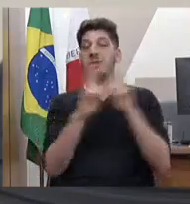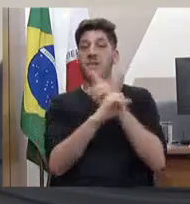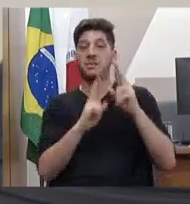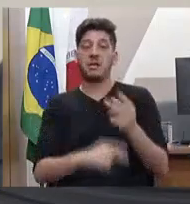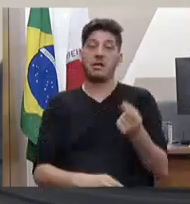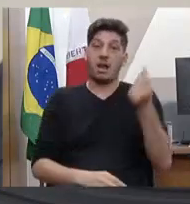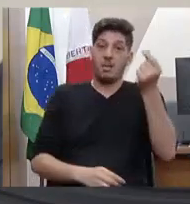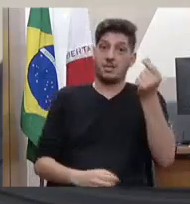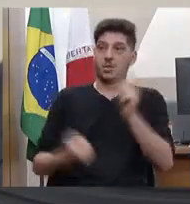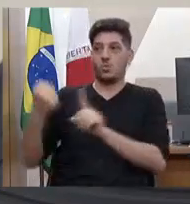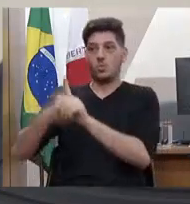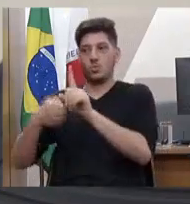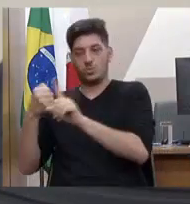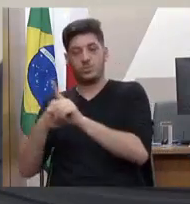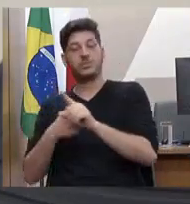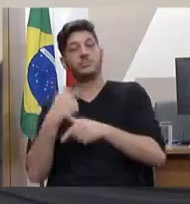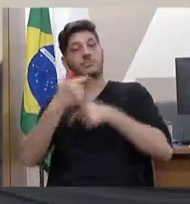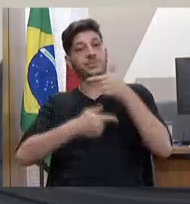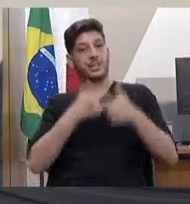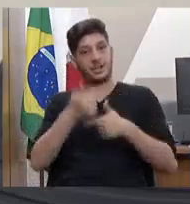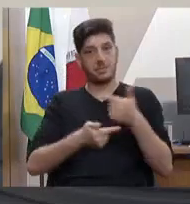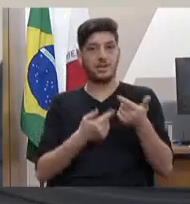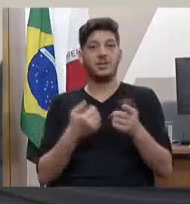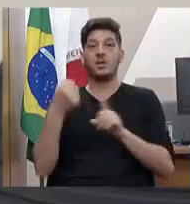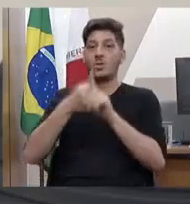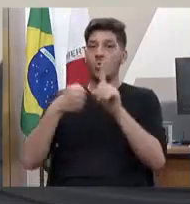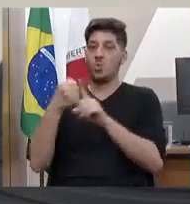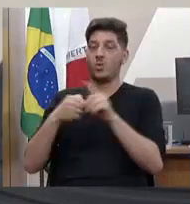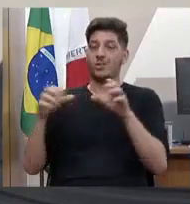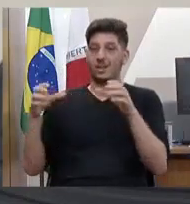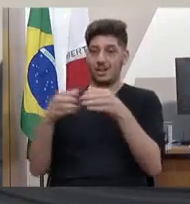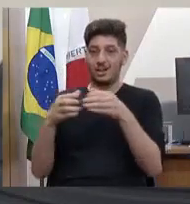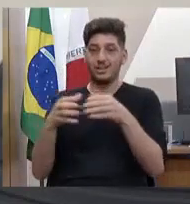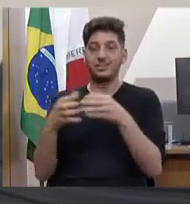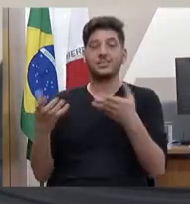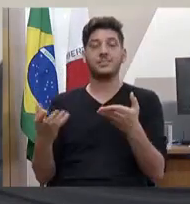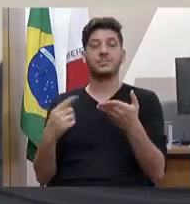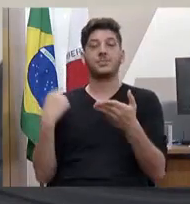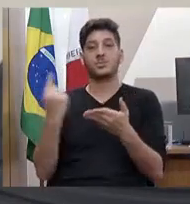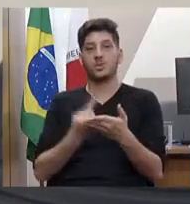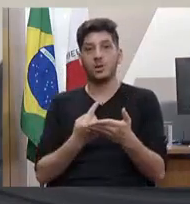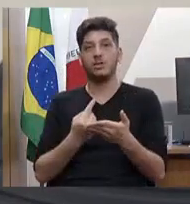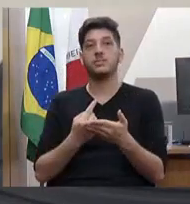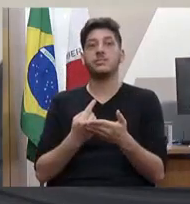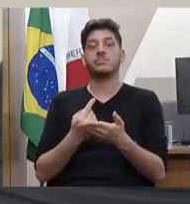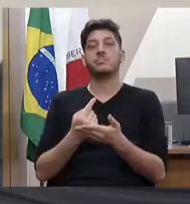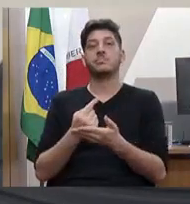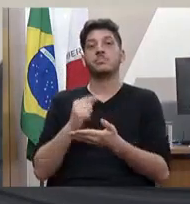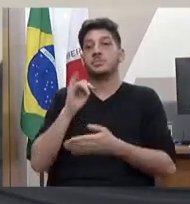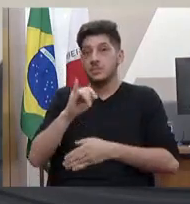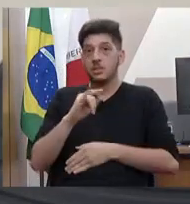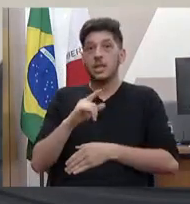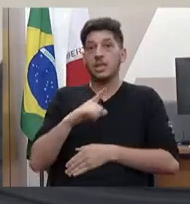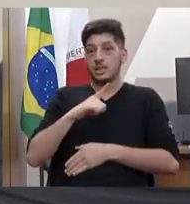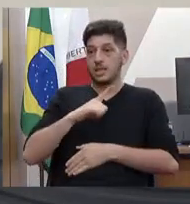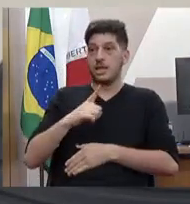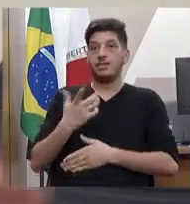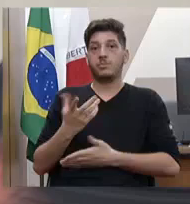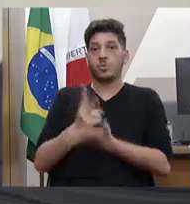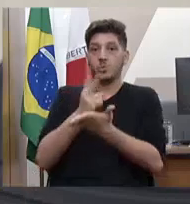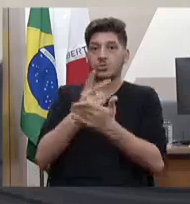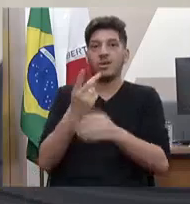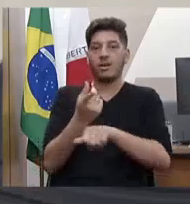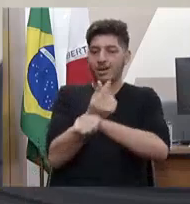né a luta de classe enquanto nós estivermos dentro do sistema capitalista